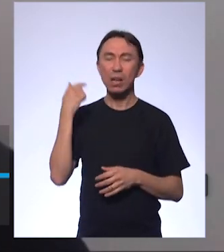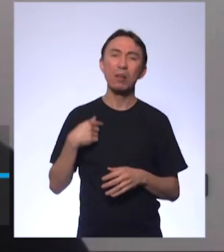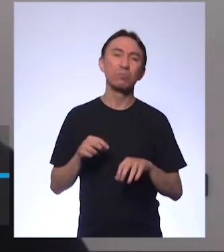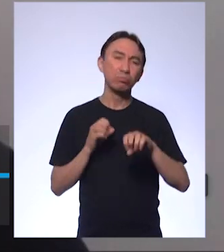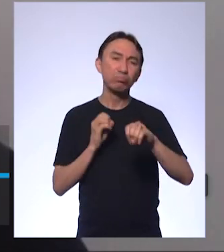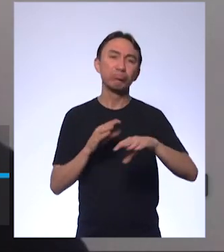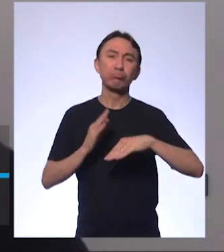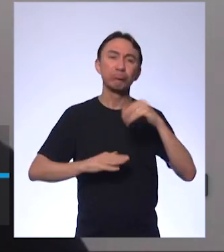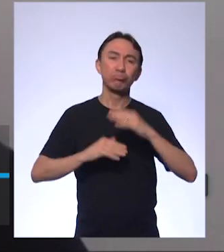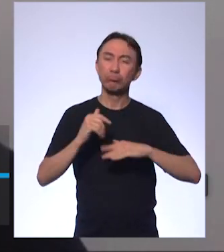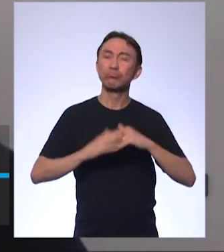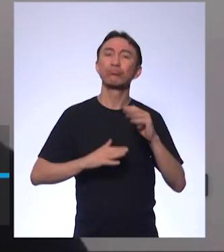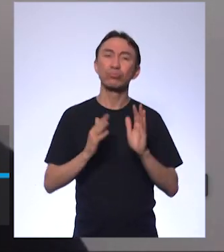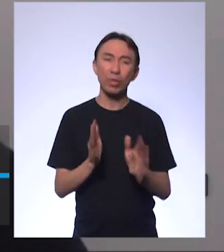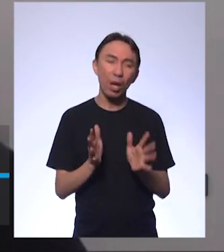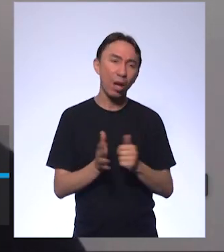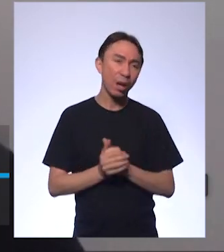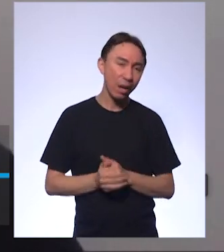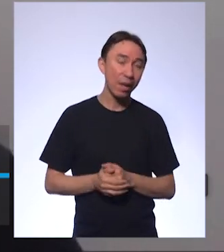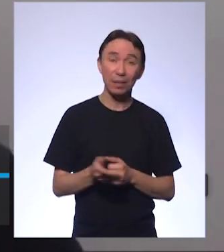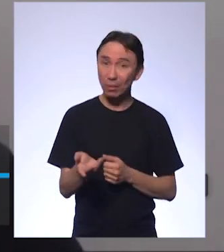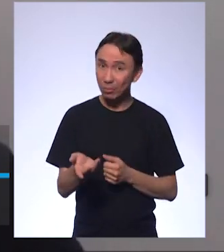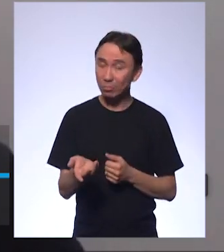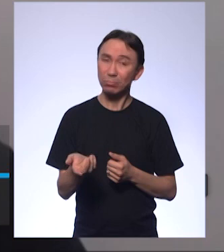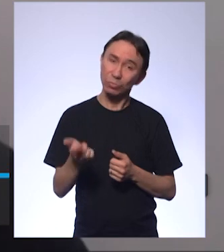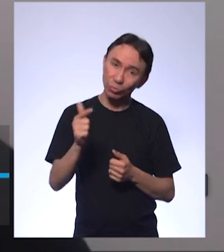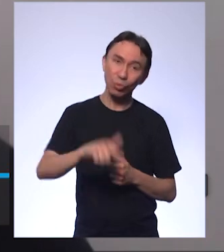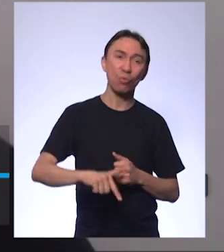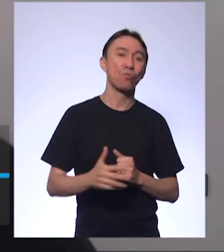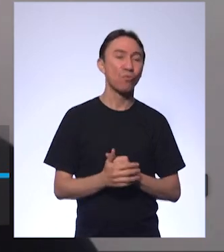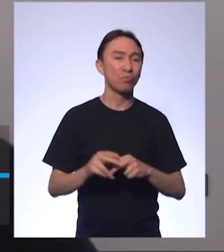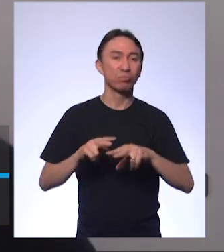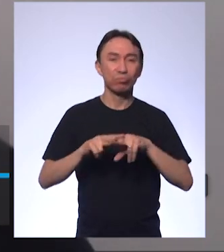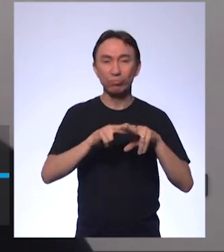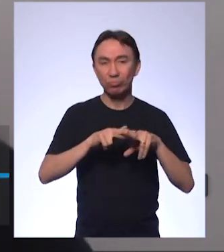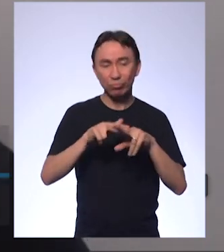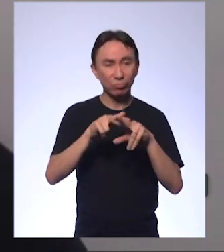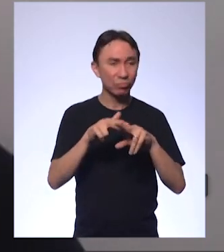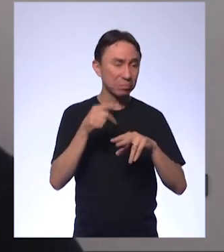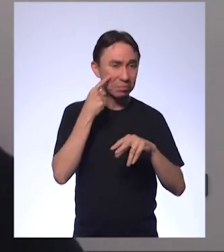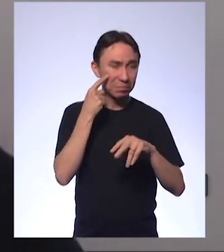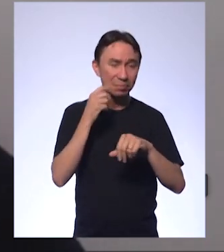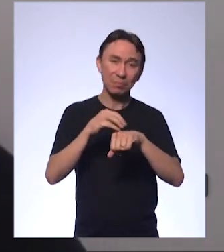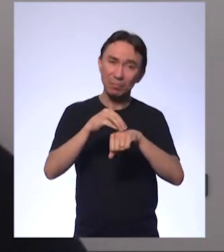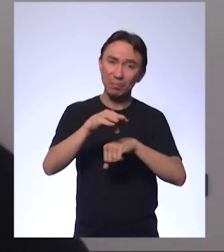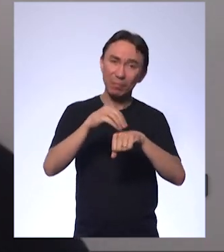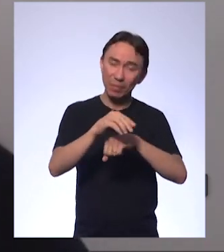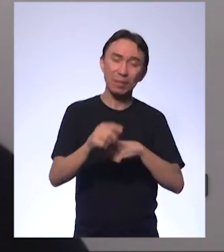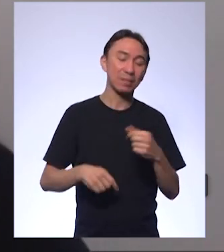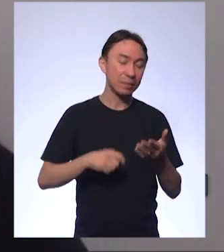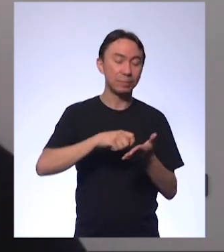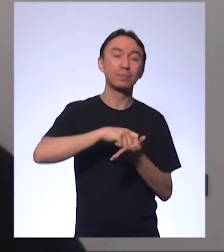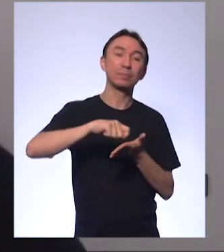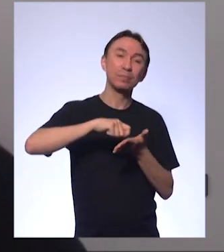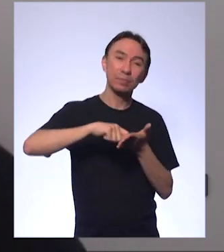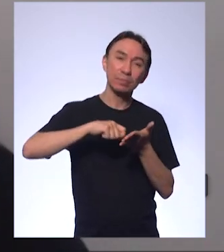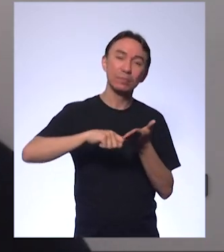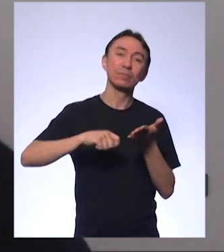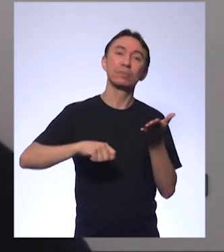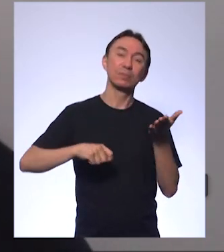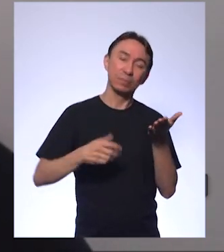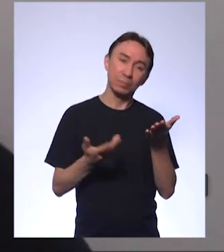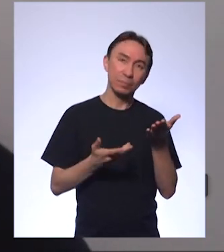aquelas orientações prévias que a gente sempre faz, então fazer suas anotações que achar pertinente, né? No caderno, com